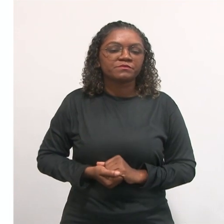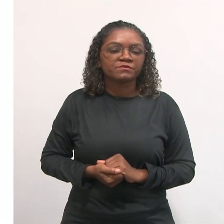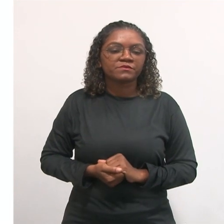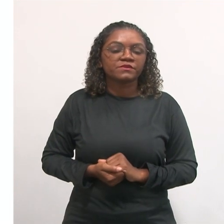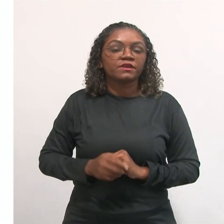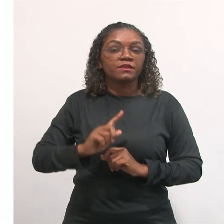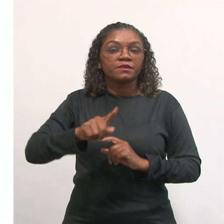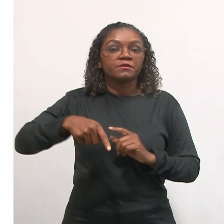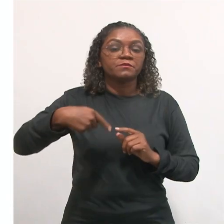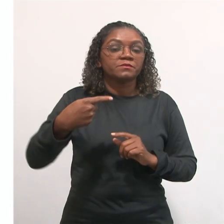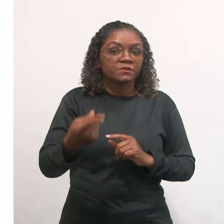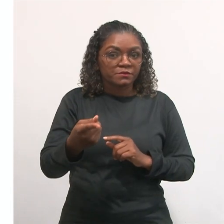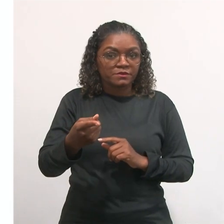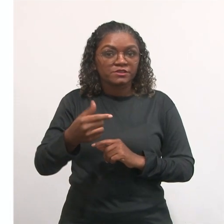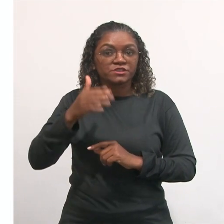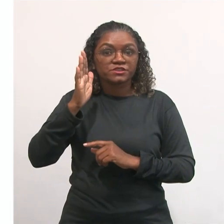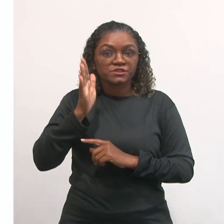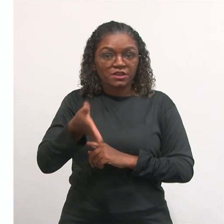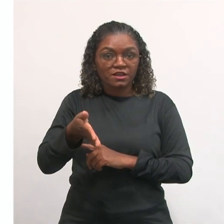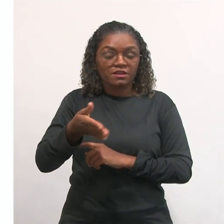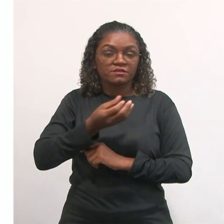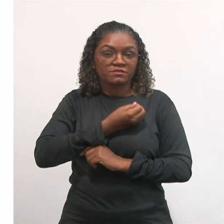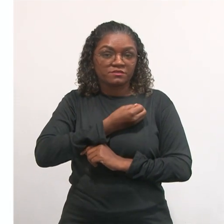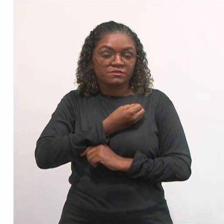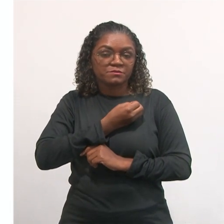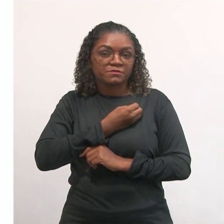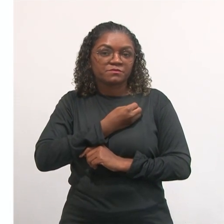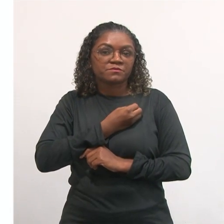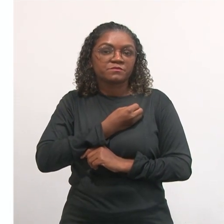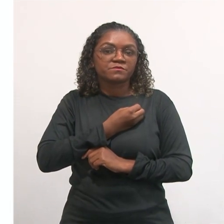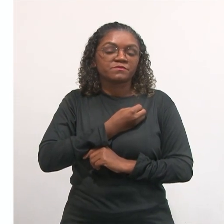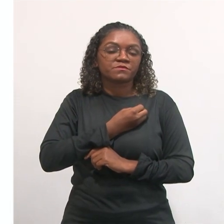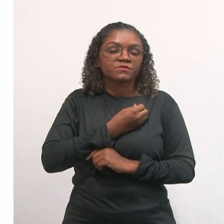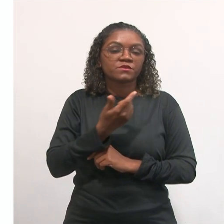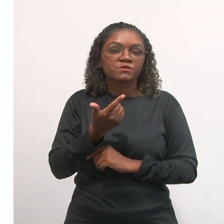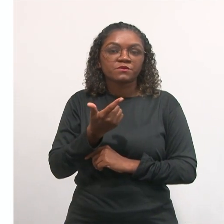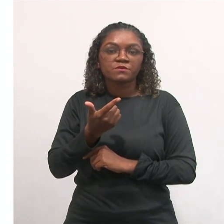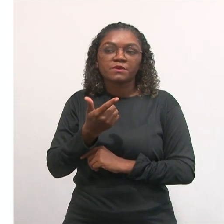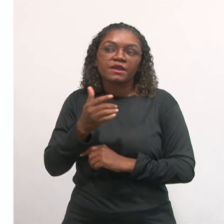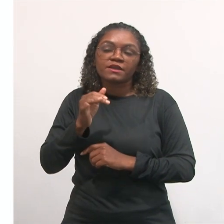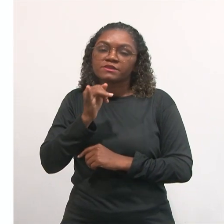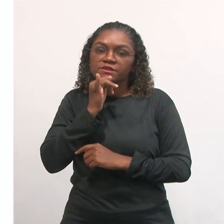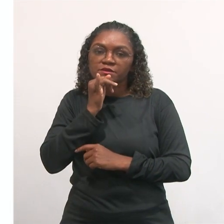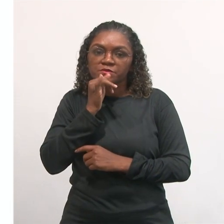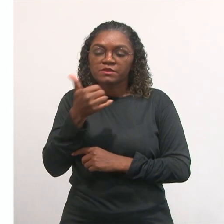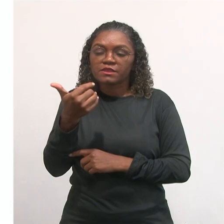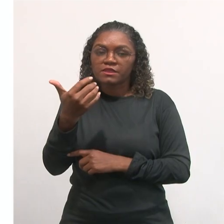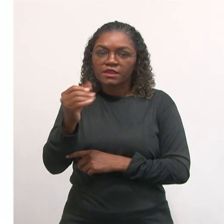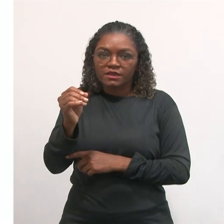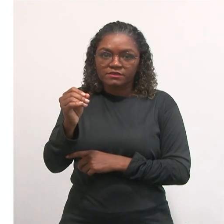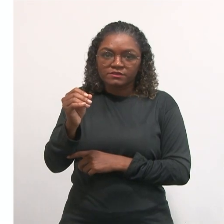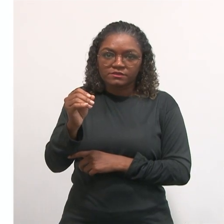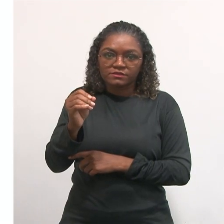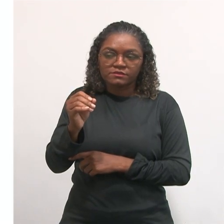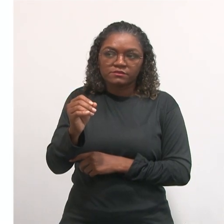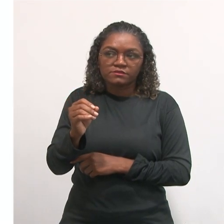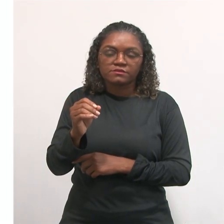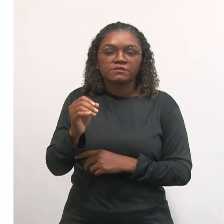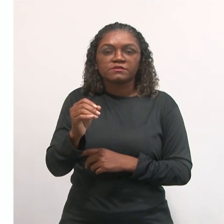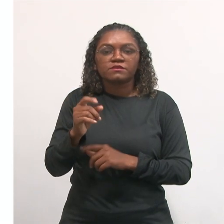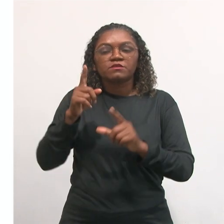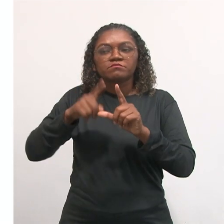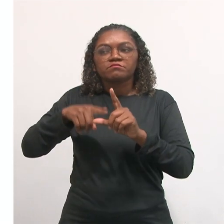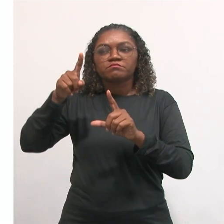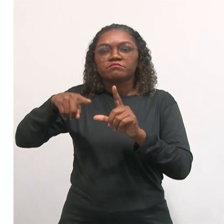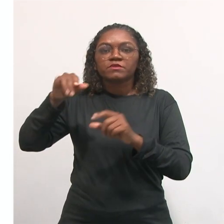aí a partir desse primeiro número eu pegaria outros a cada 10, por exemplo, entendeu? Então, por exemplo, o censo, o